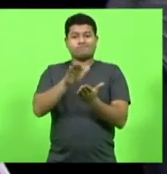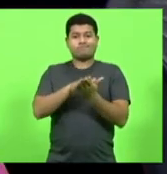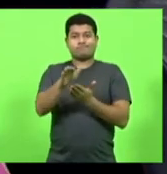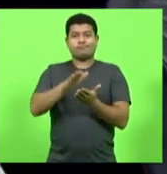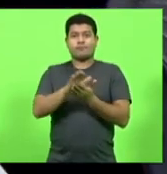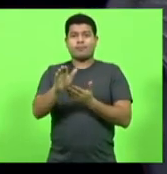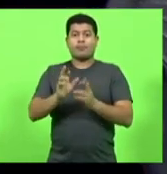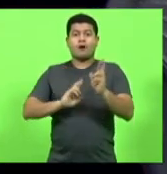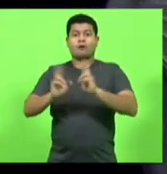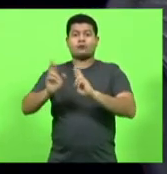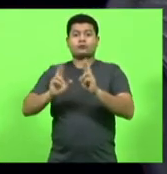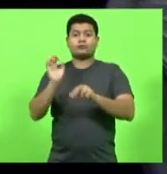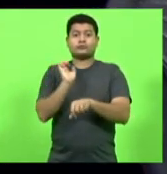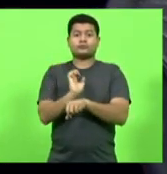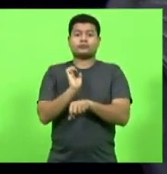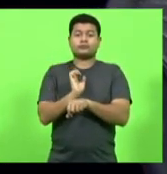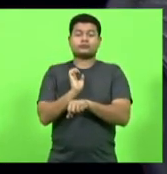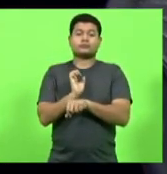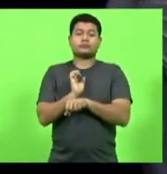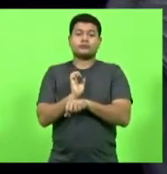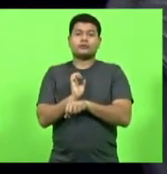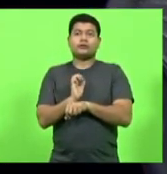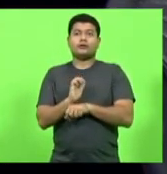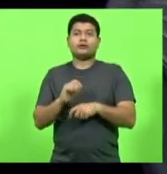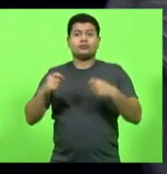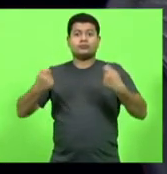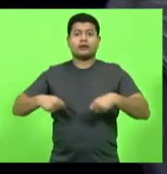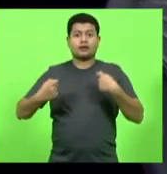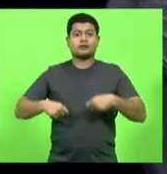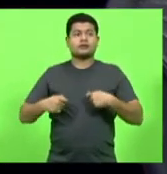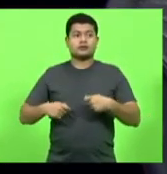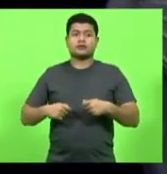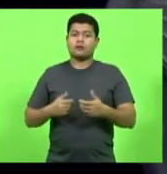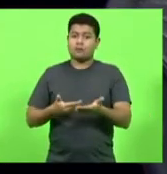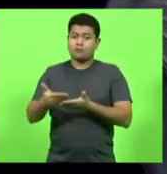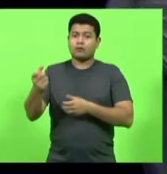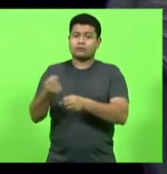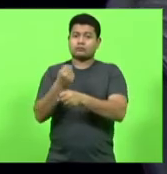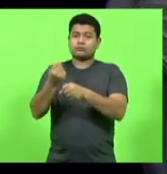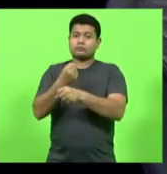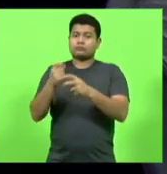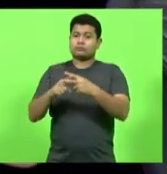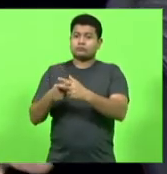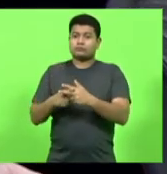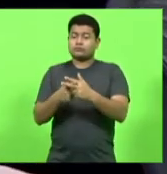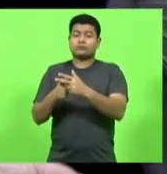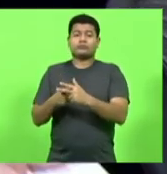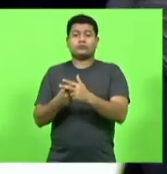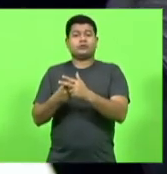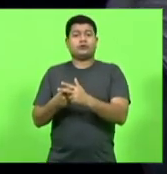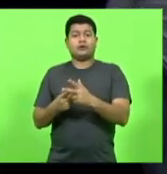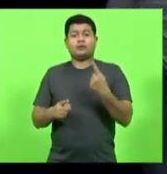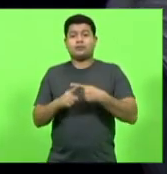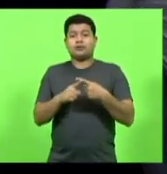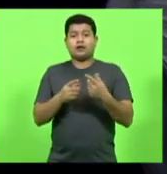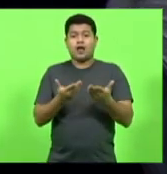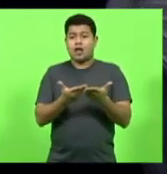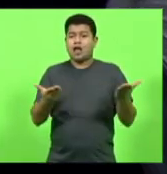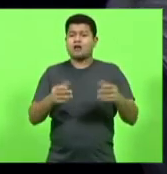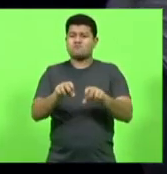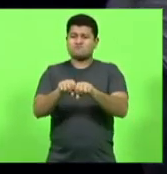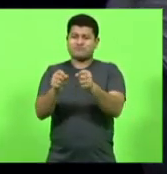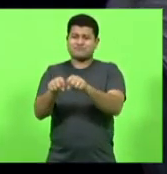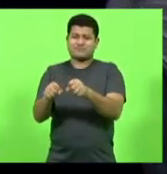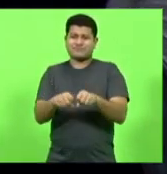rodovias estaduais que têm que ser executadas as obras, porque elas se encontram em